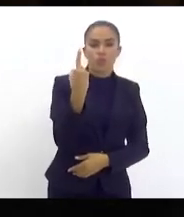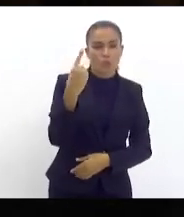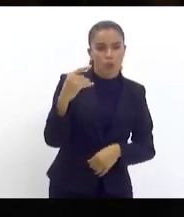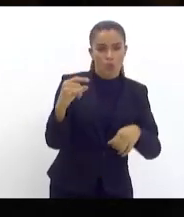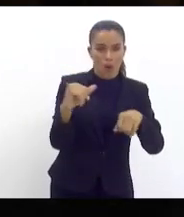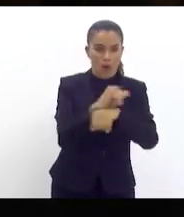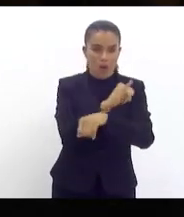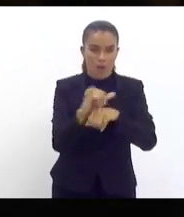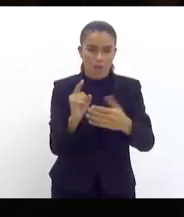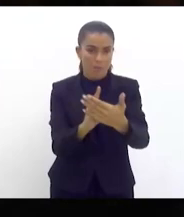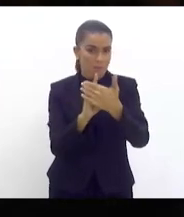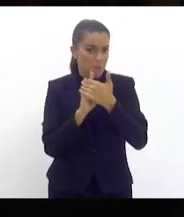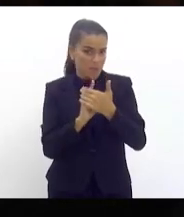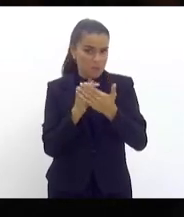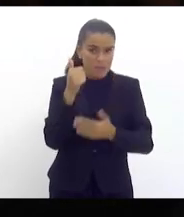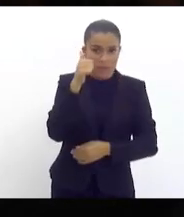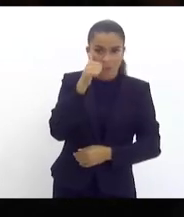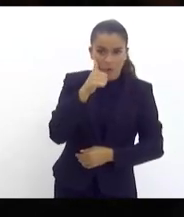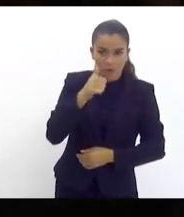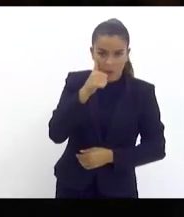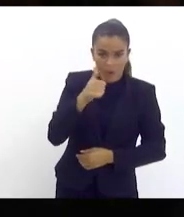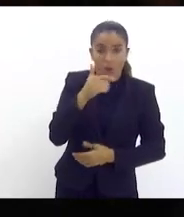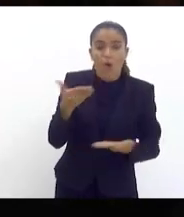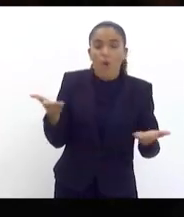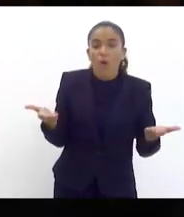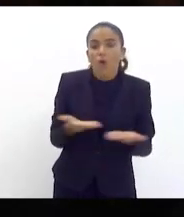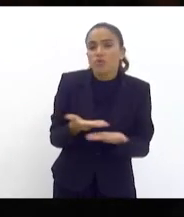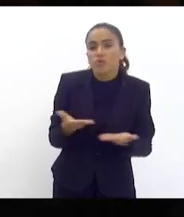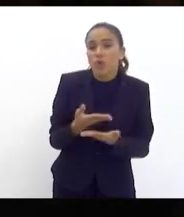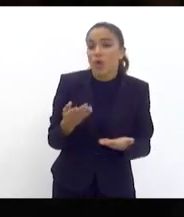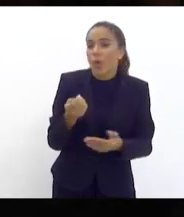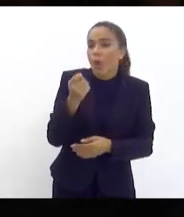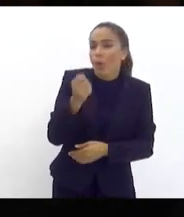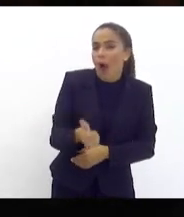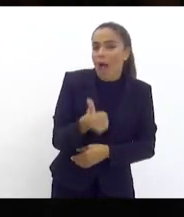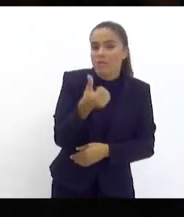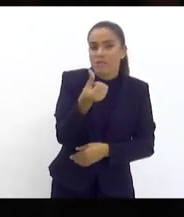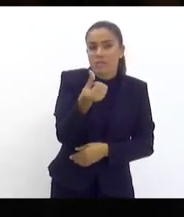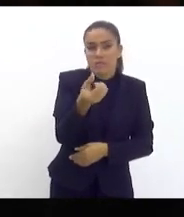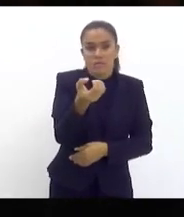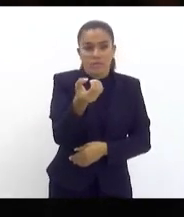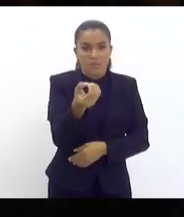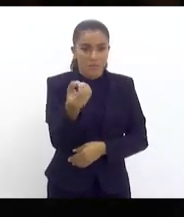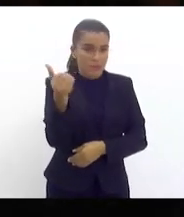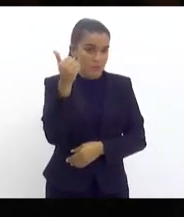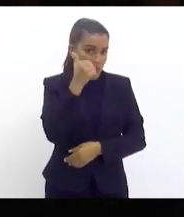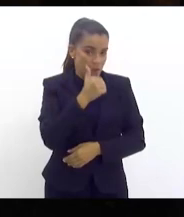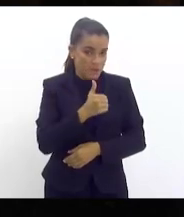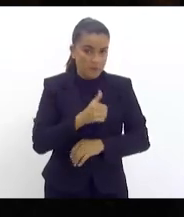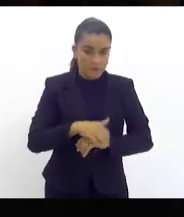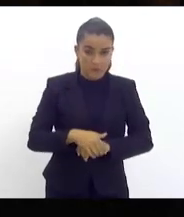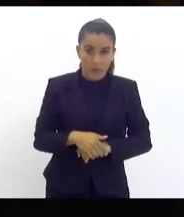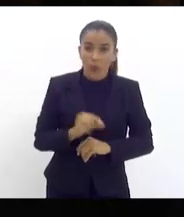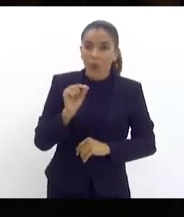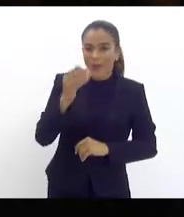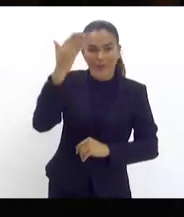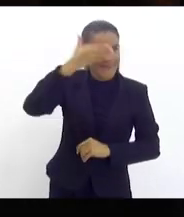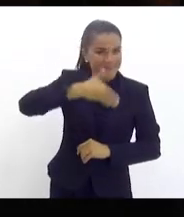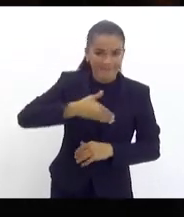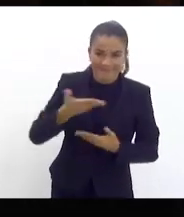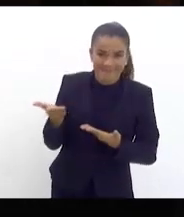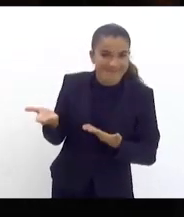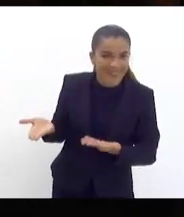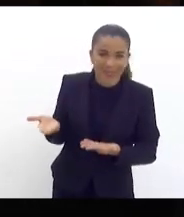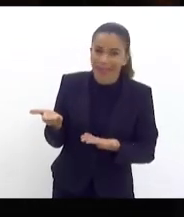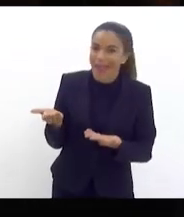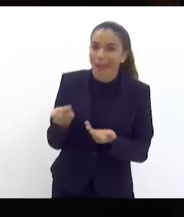de abrigamento de mulheres que abriga hoje quase 60 mulheres, o que, evidentemente,